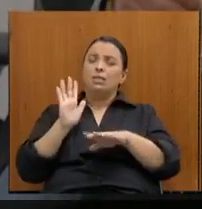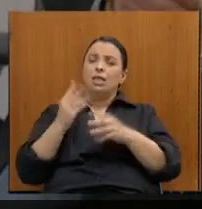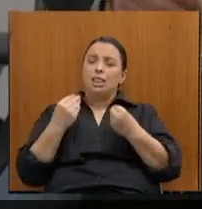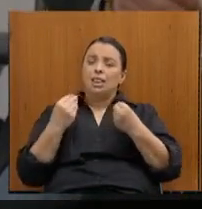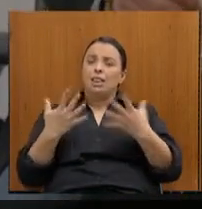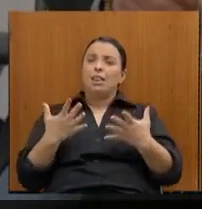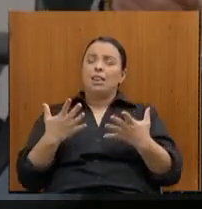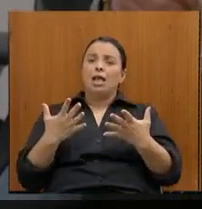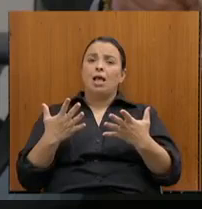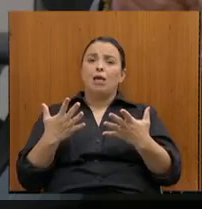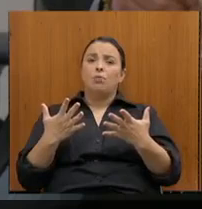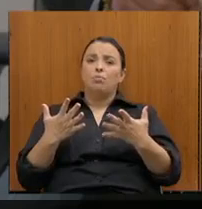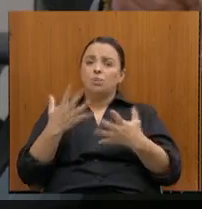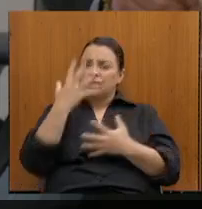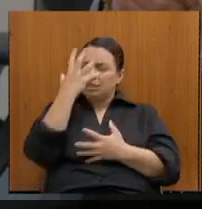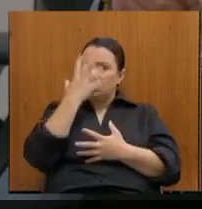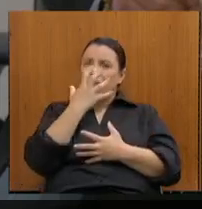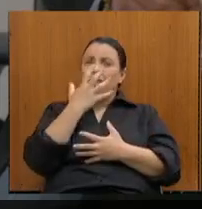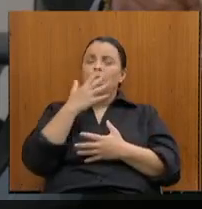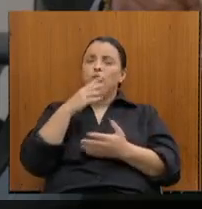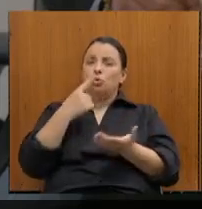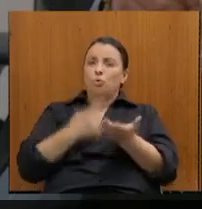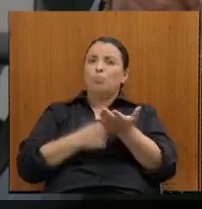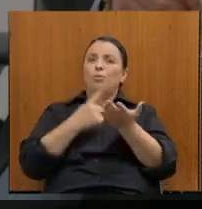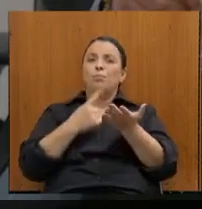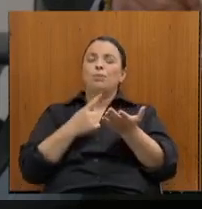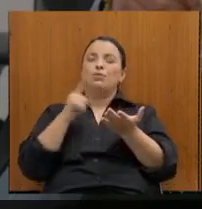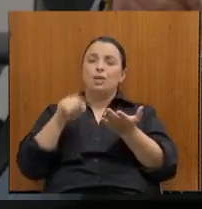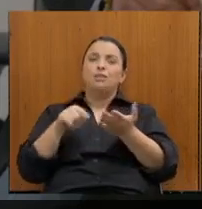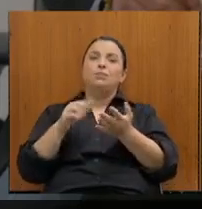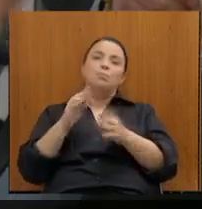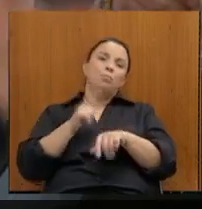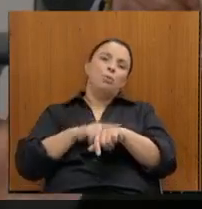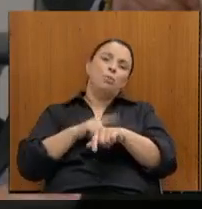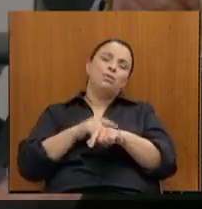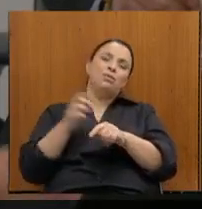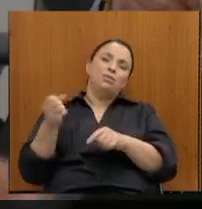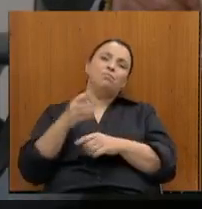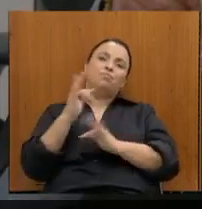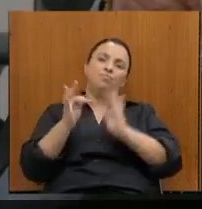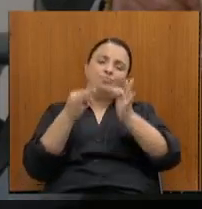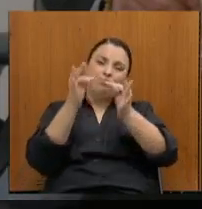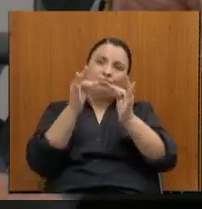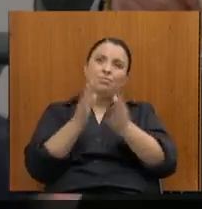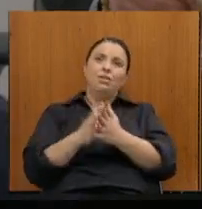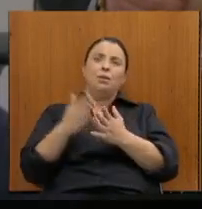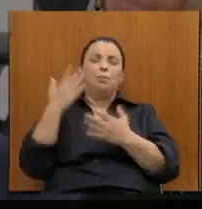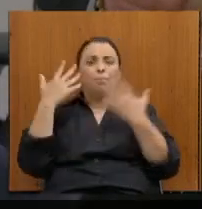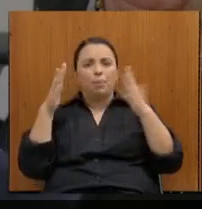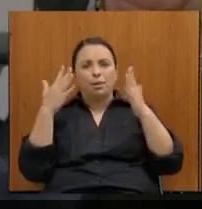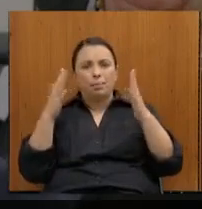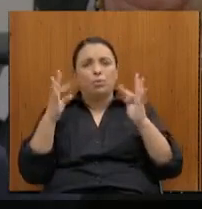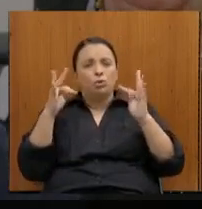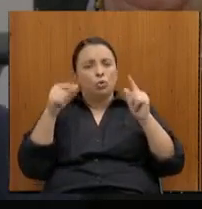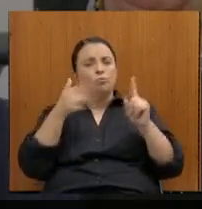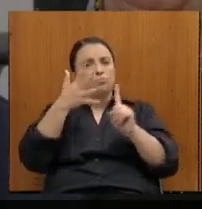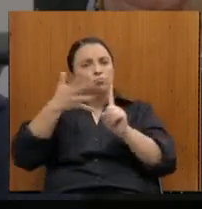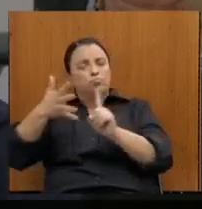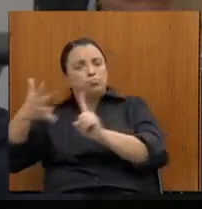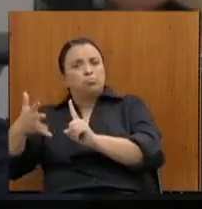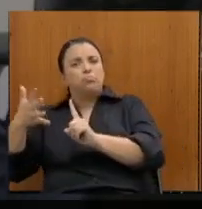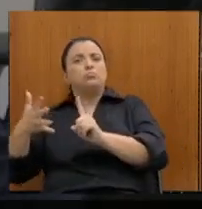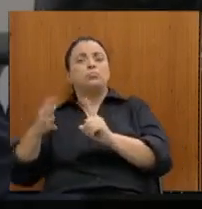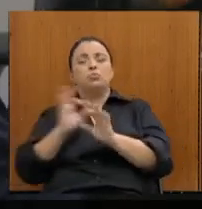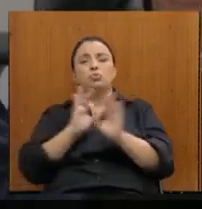o momento hoje estão Parabéns pela exposição né com todos os brilhantes e por